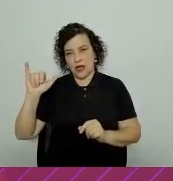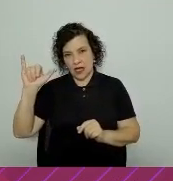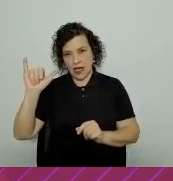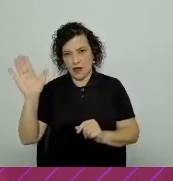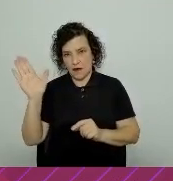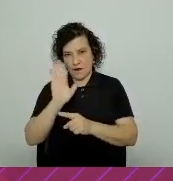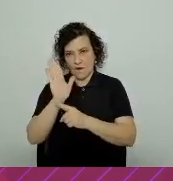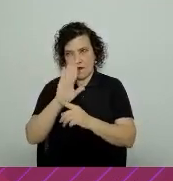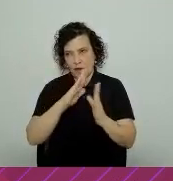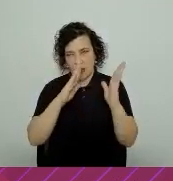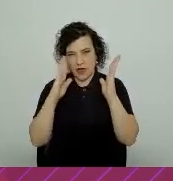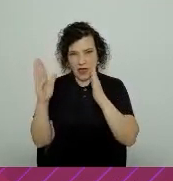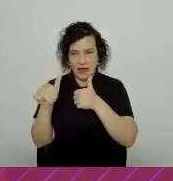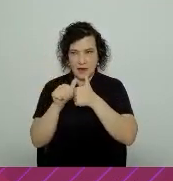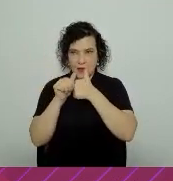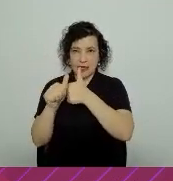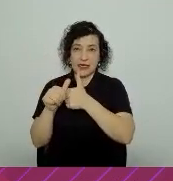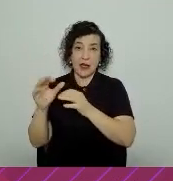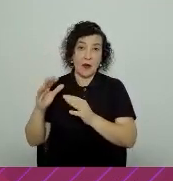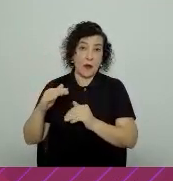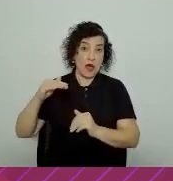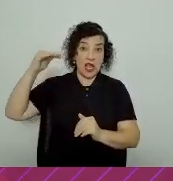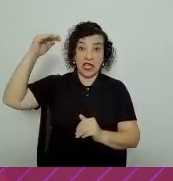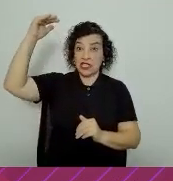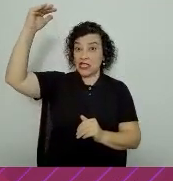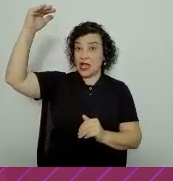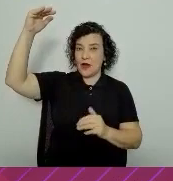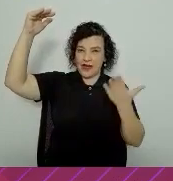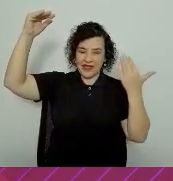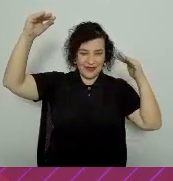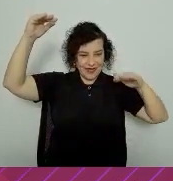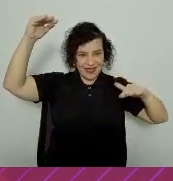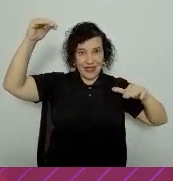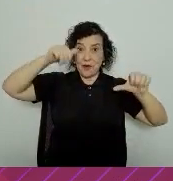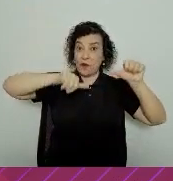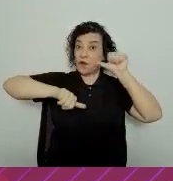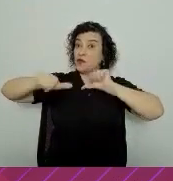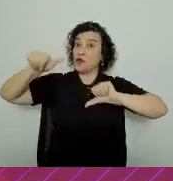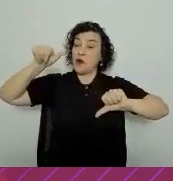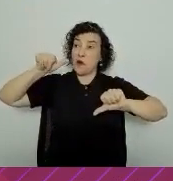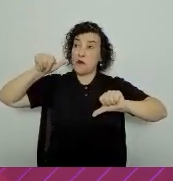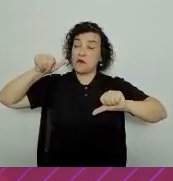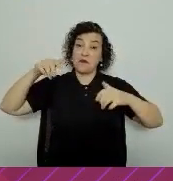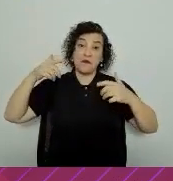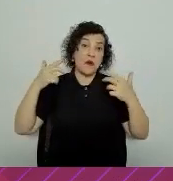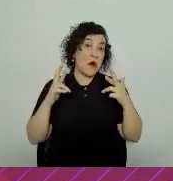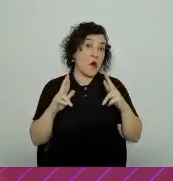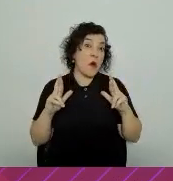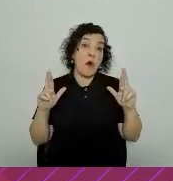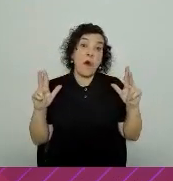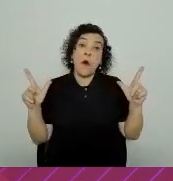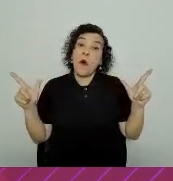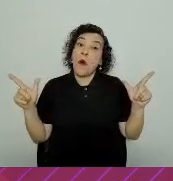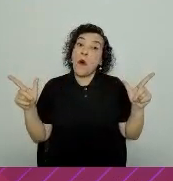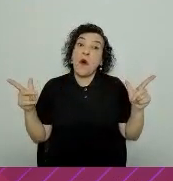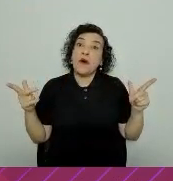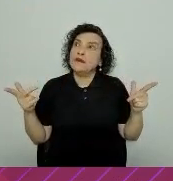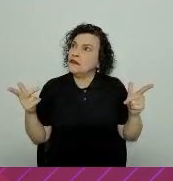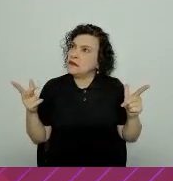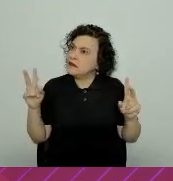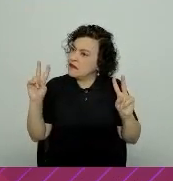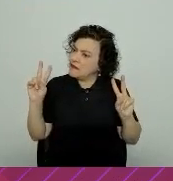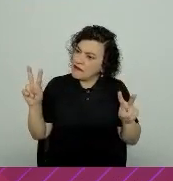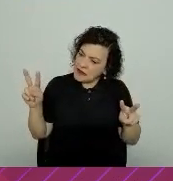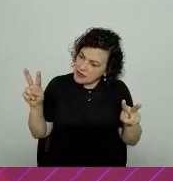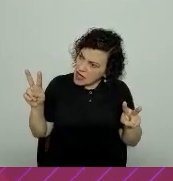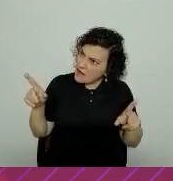aquele grandão Leão lá era outra pessoa né era um pequenininho então assim ele era outra pessoa era que encontrou pessoalmente Nossa mas você era